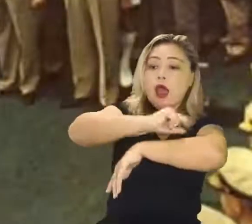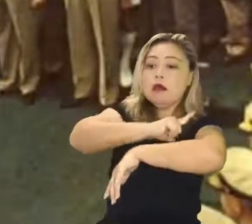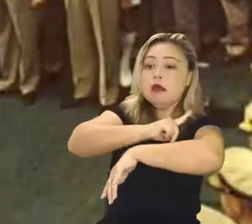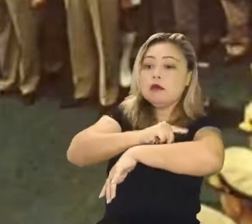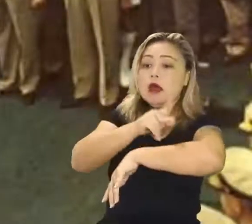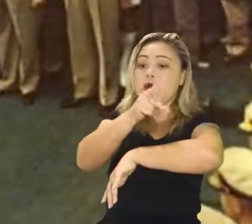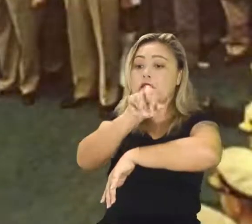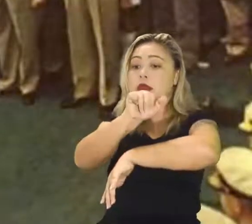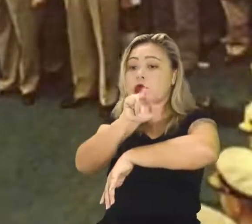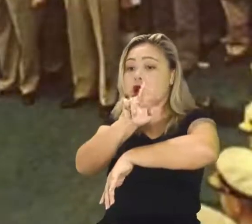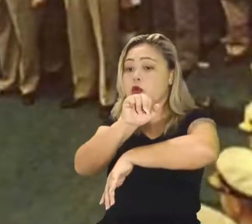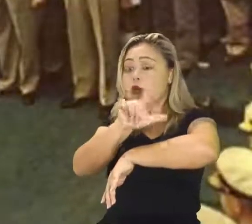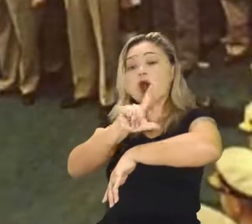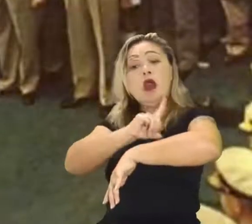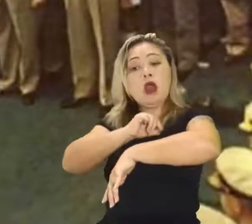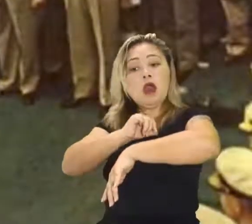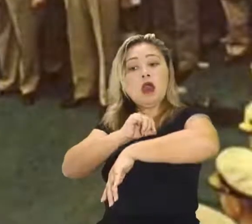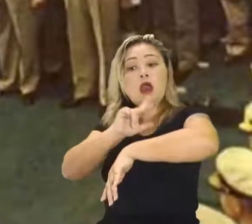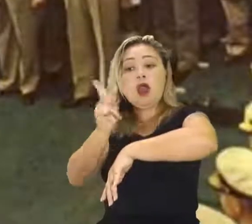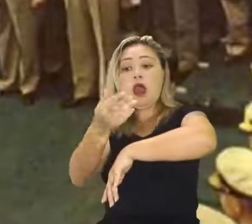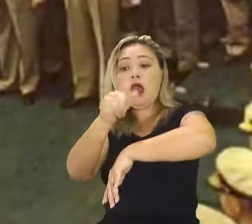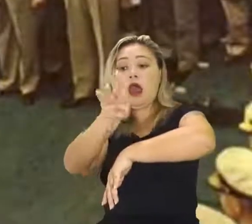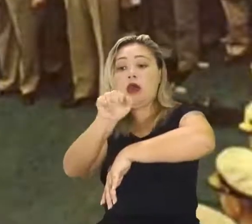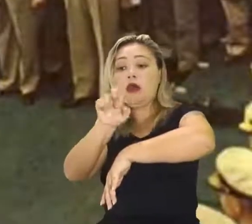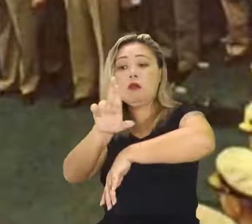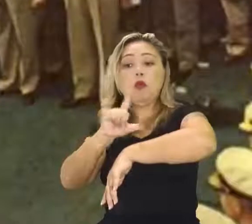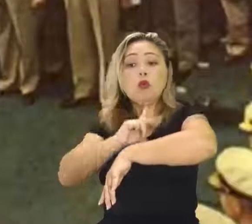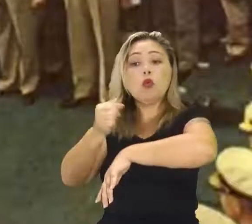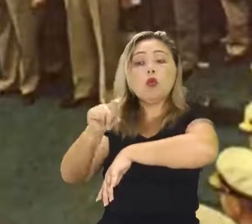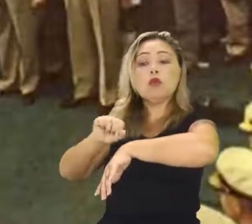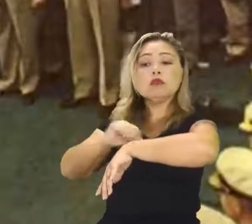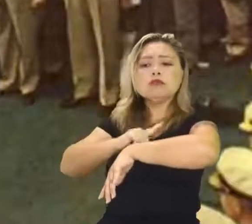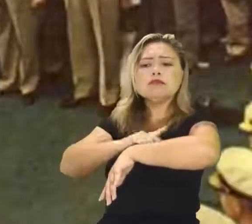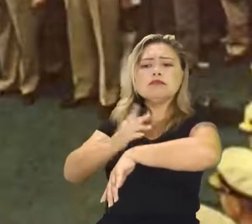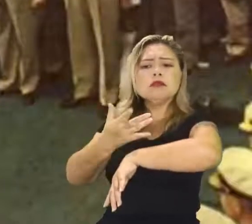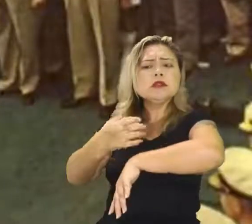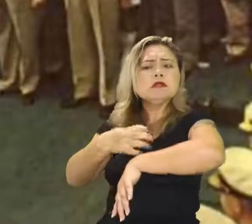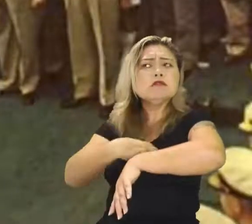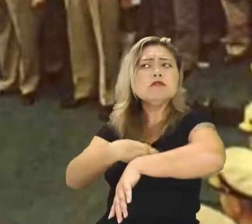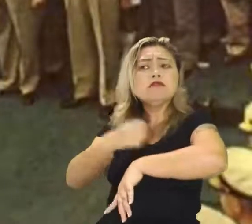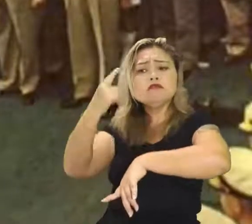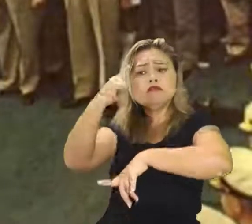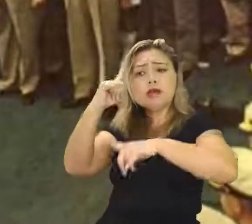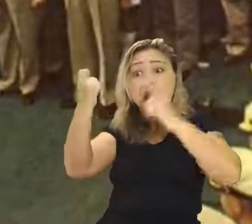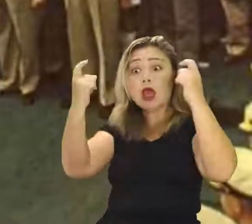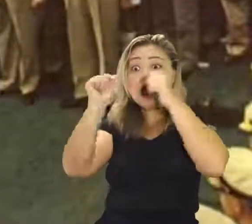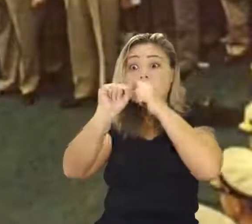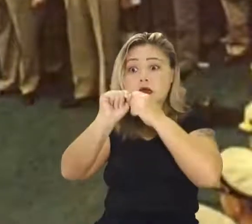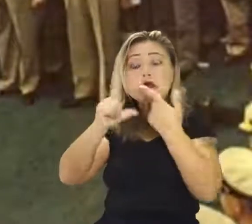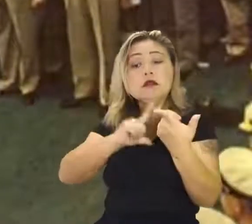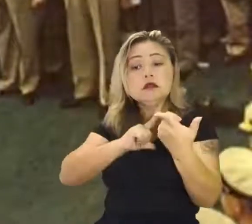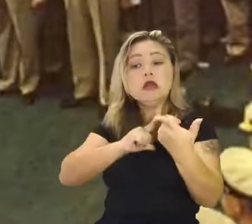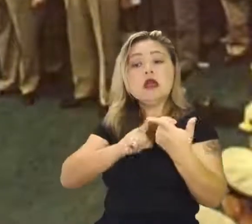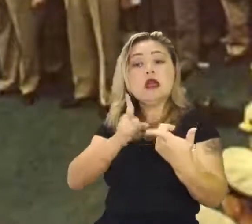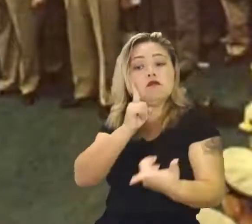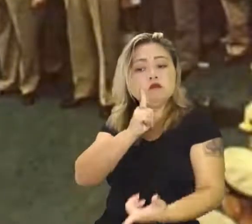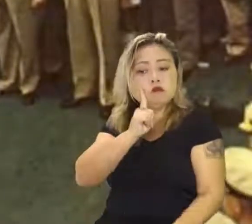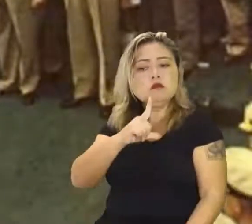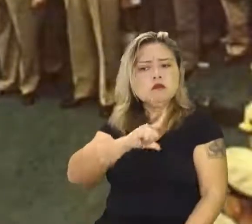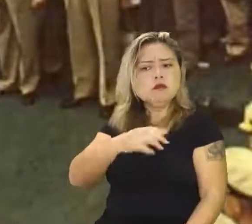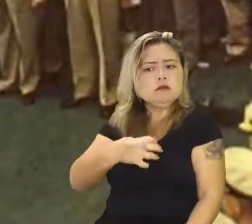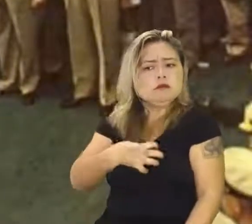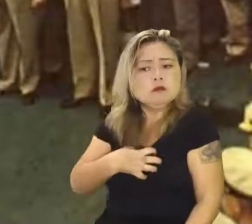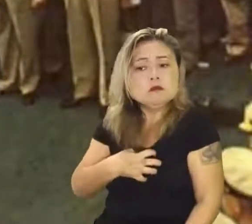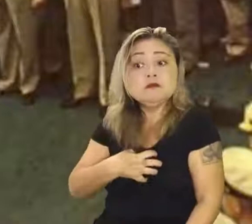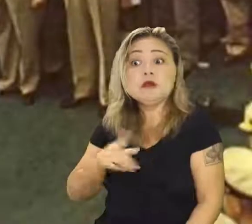Foram eles que fizeram. Tanto é que havia ainda aquele sentimento de vingança norte-americano que sempre tem. E